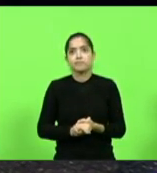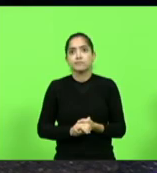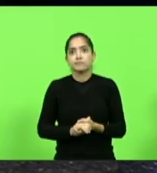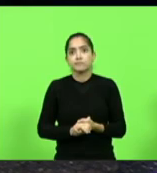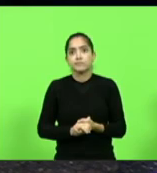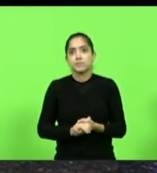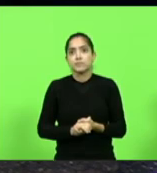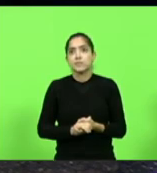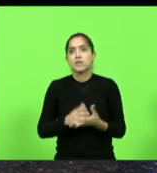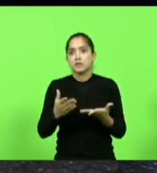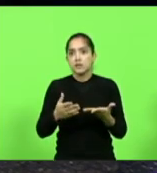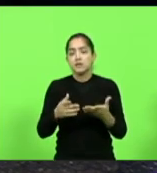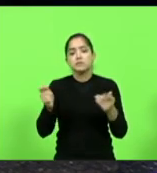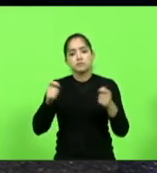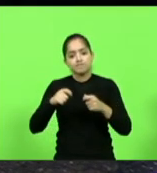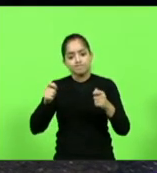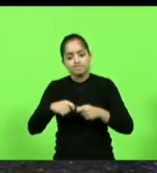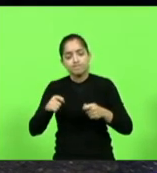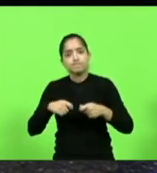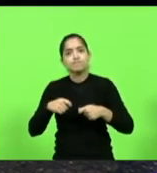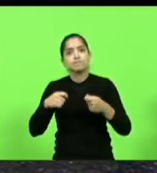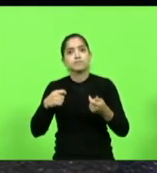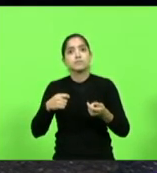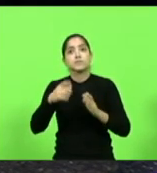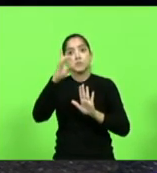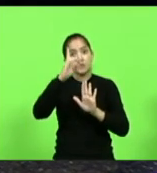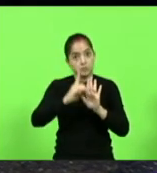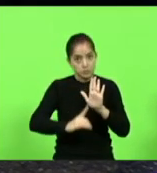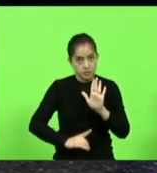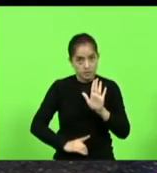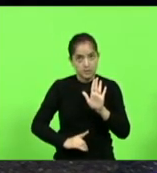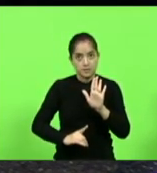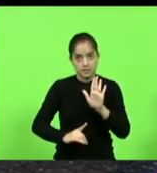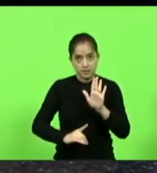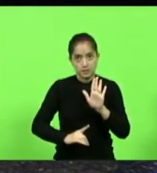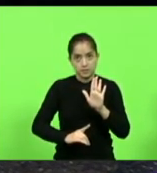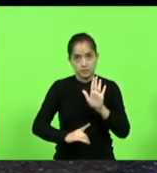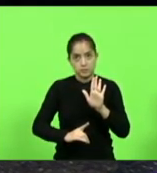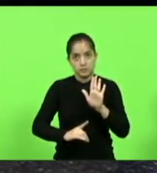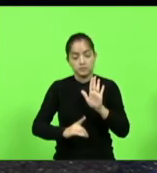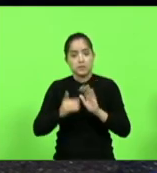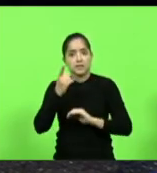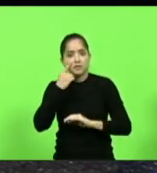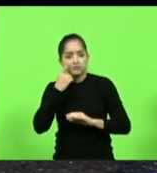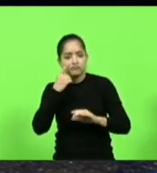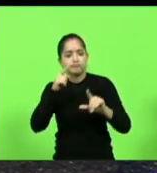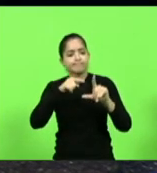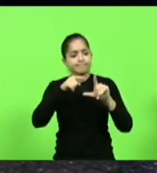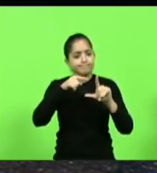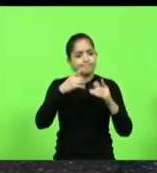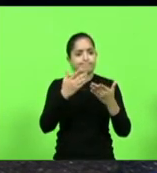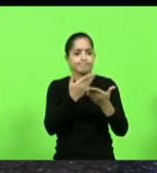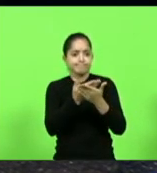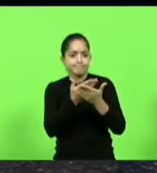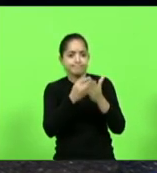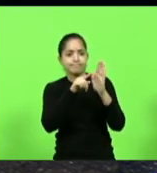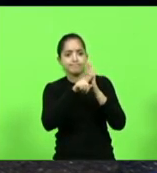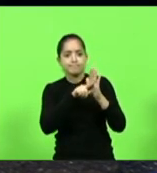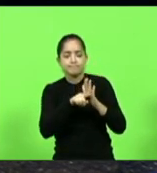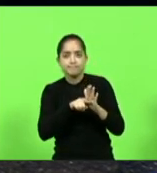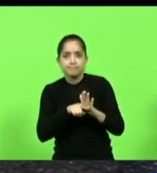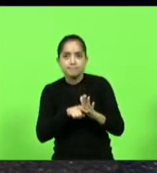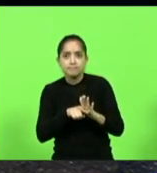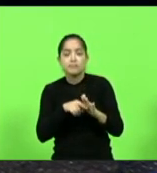Tem toda a legitimidade, a capacidade e o direito de fazer o levantamento desses dados. E é